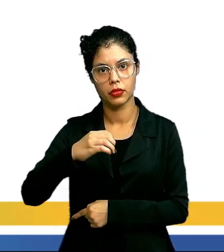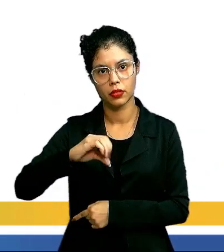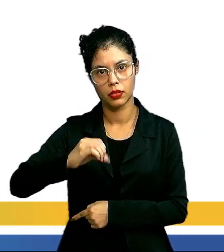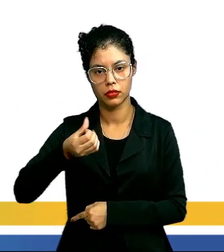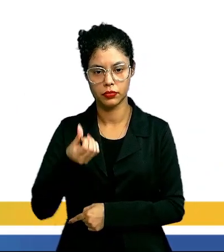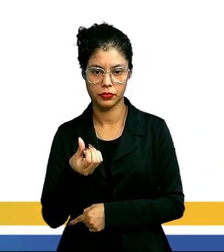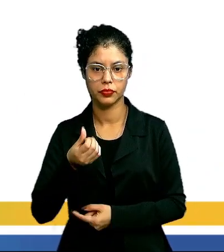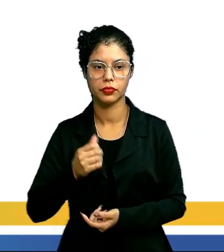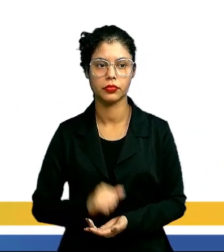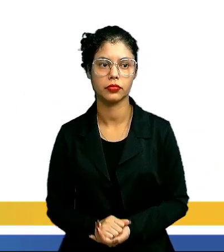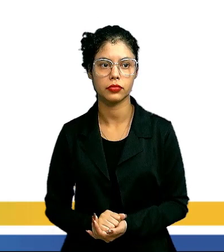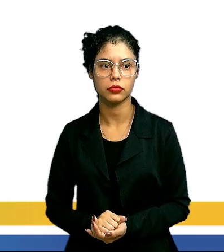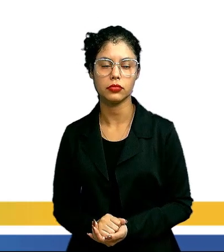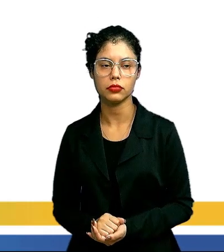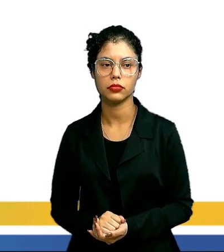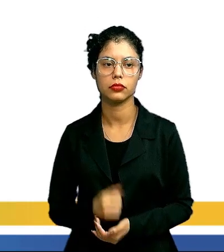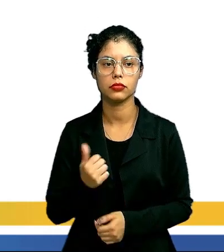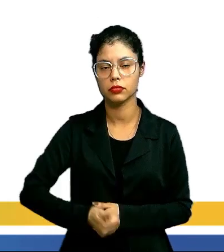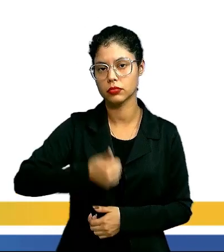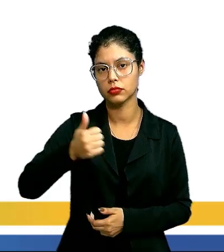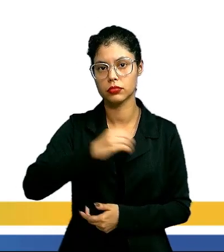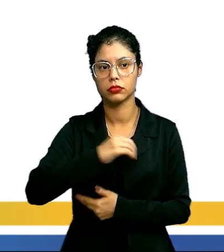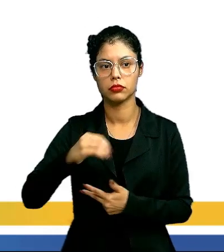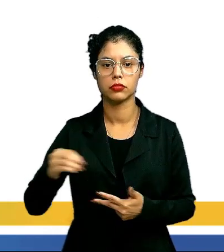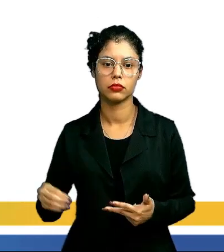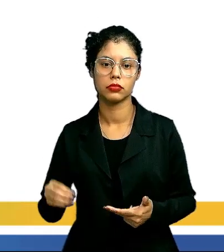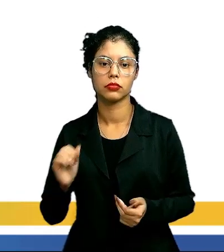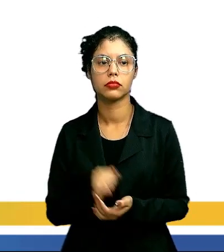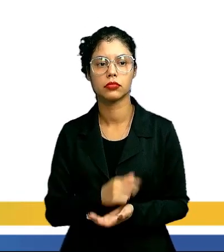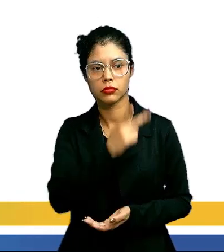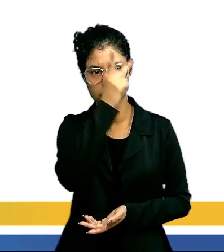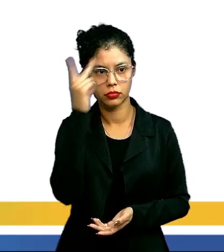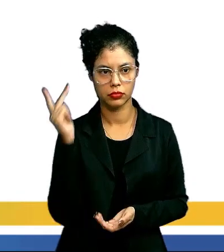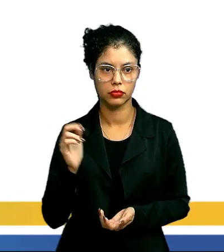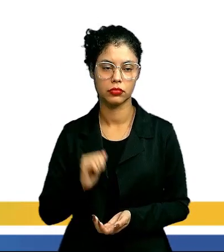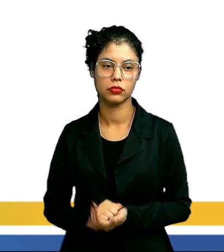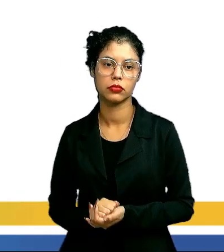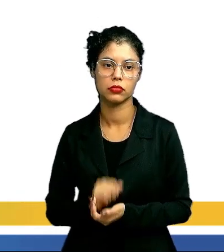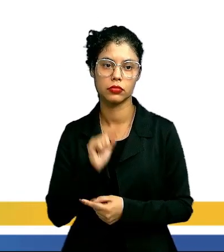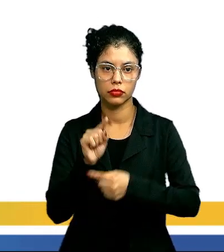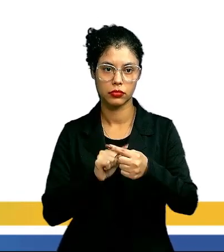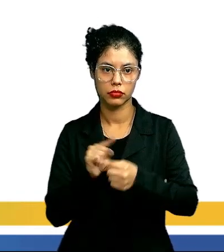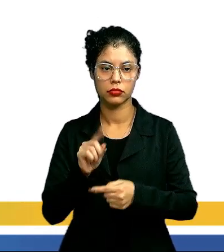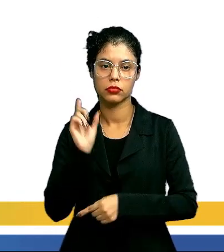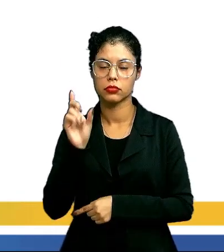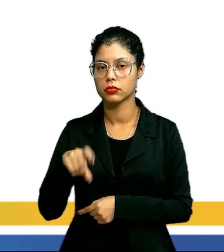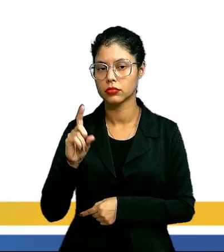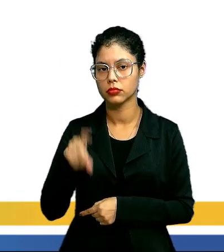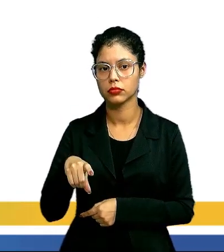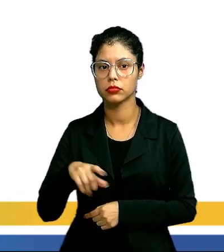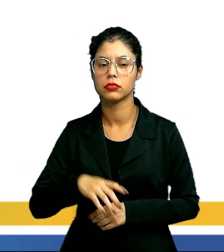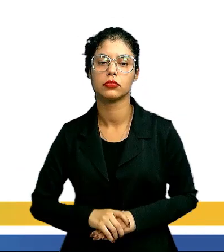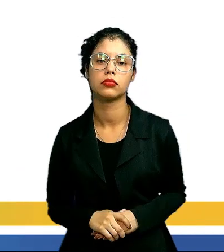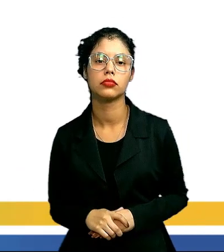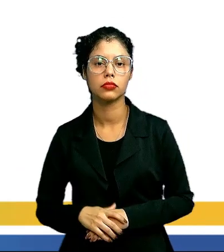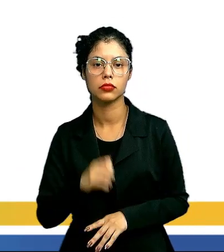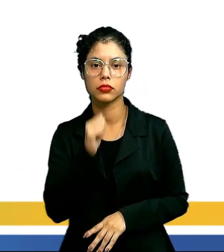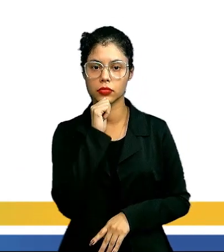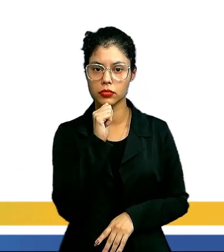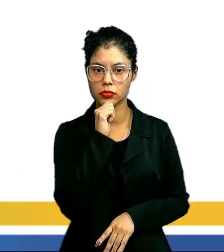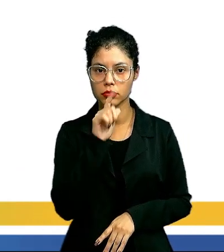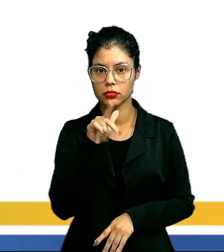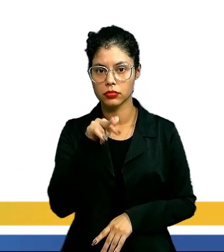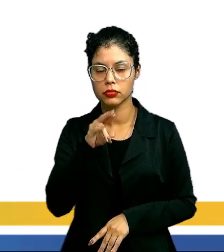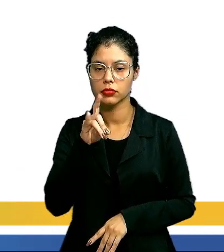do segundo ano do aprova Enem uma pessoa renegociou sua dívida com um cartão de crédito